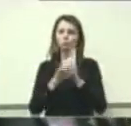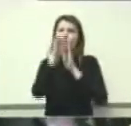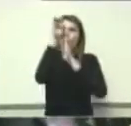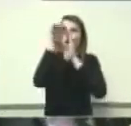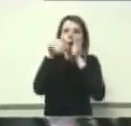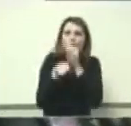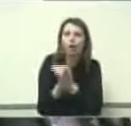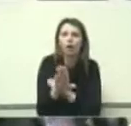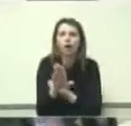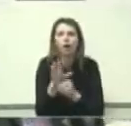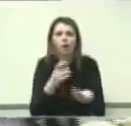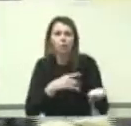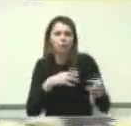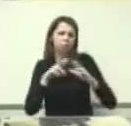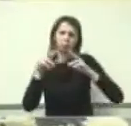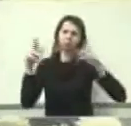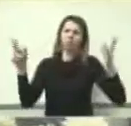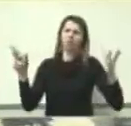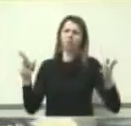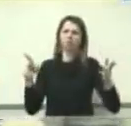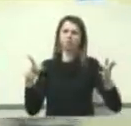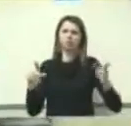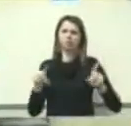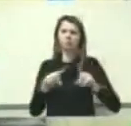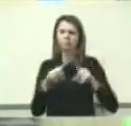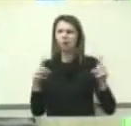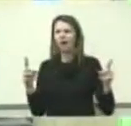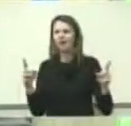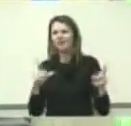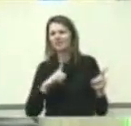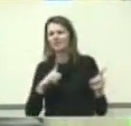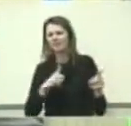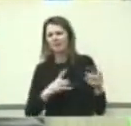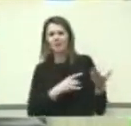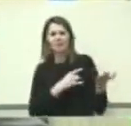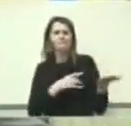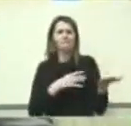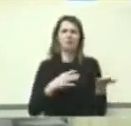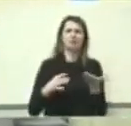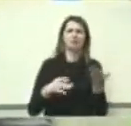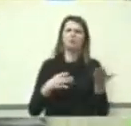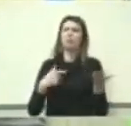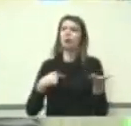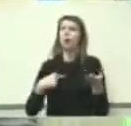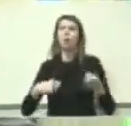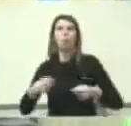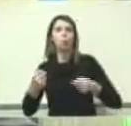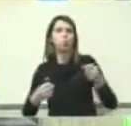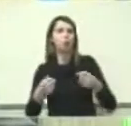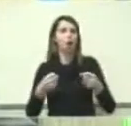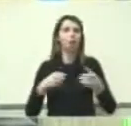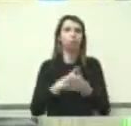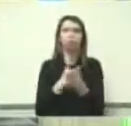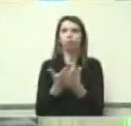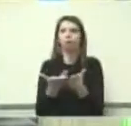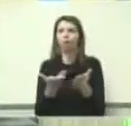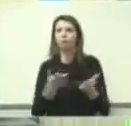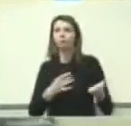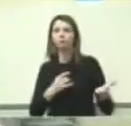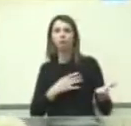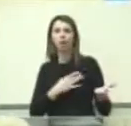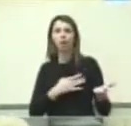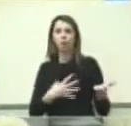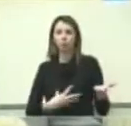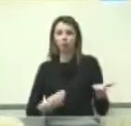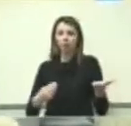Mas apesar dos medos que possamos ter um medo de um acidente com filho o medo de que você possa